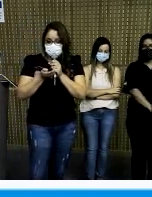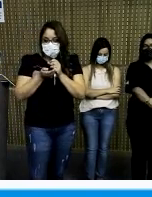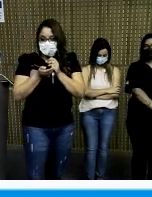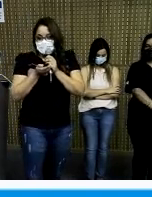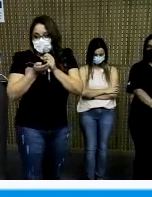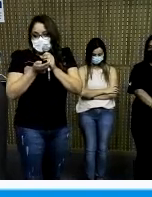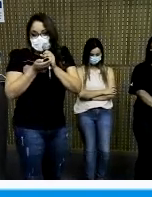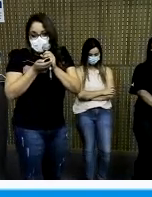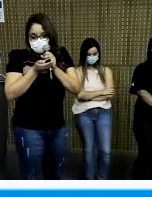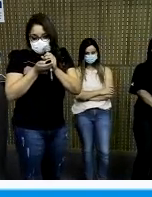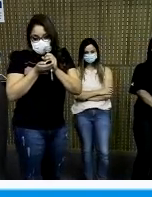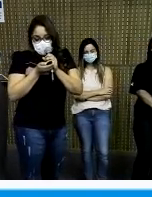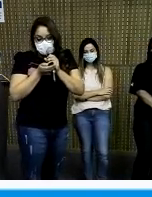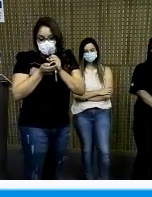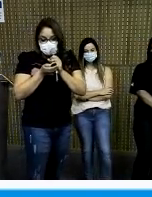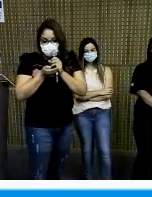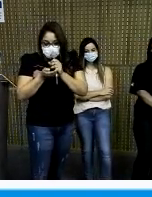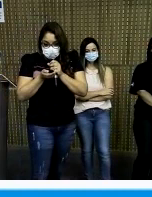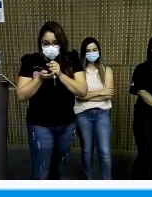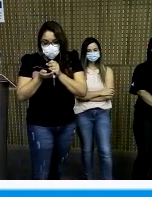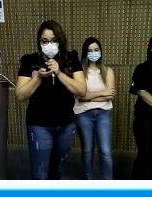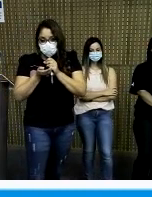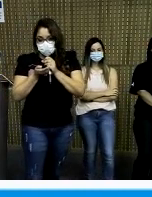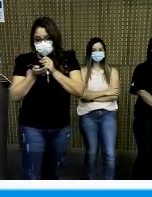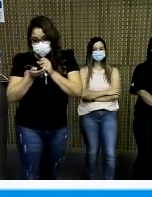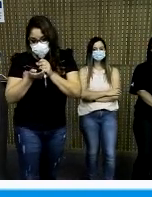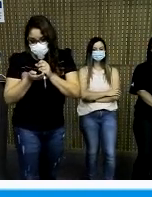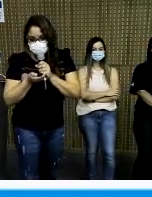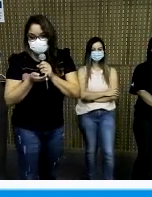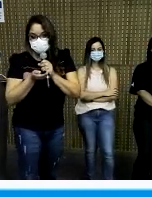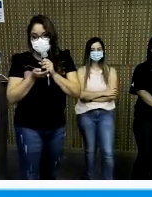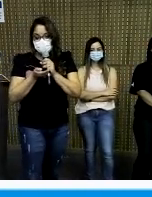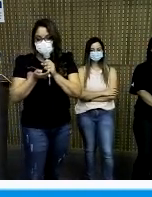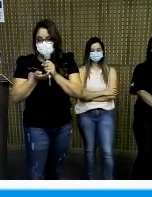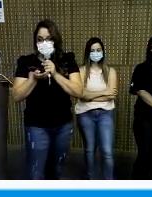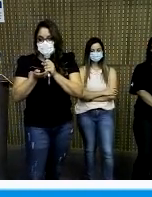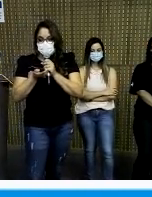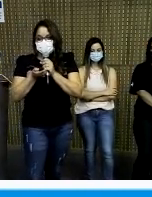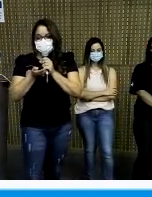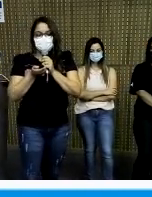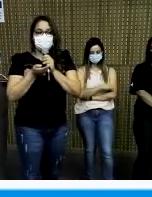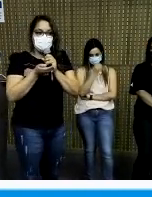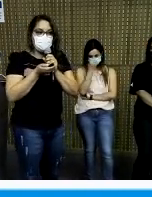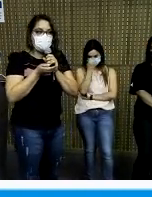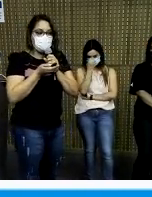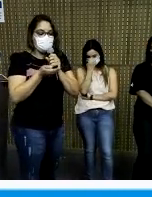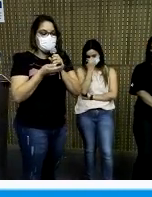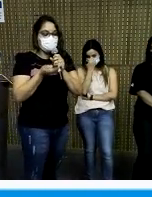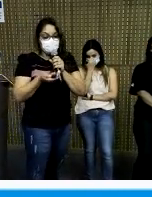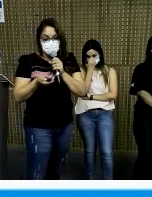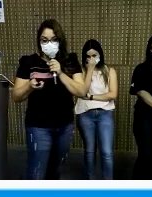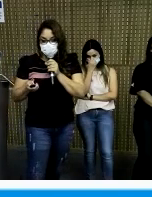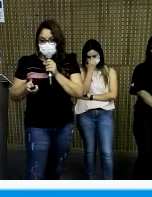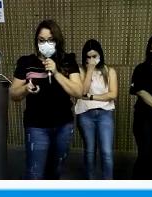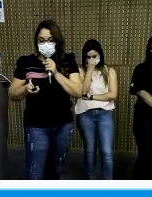isso ainda está mais difícil o registro, tá? Mas a gente percebe, conforme